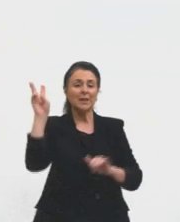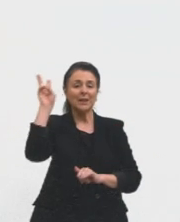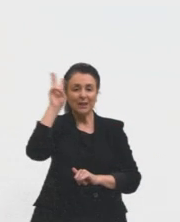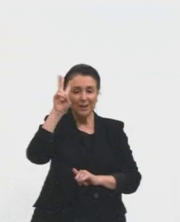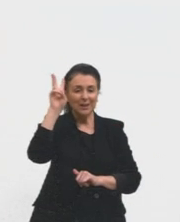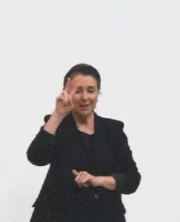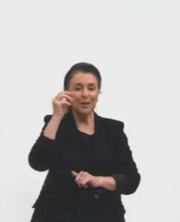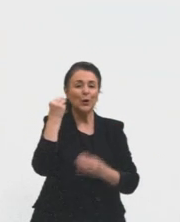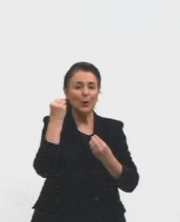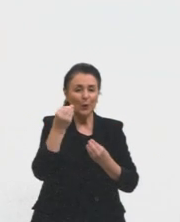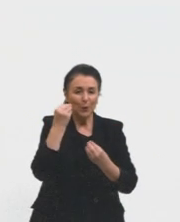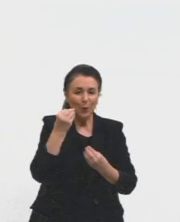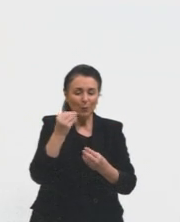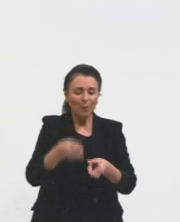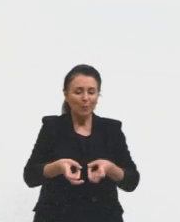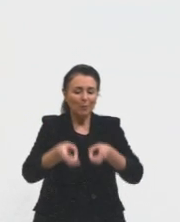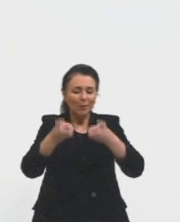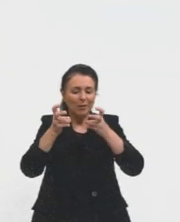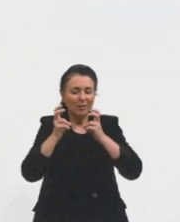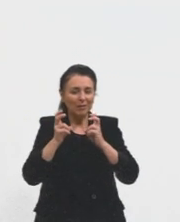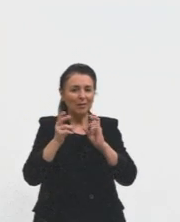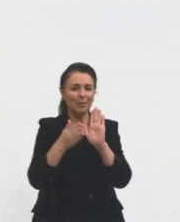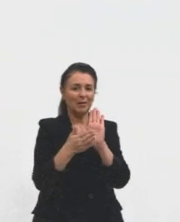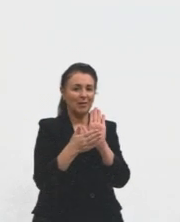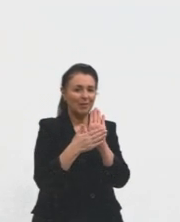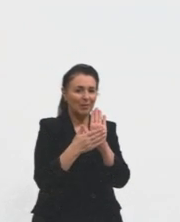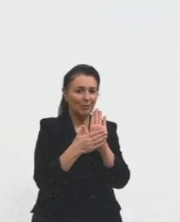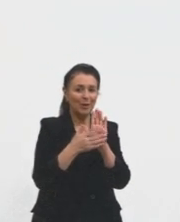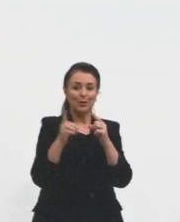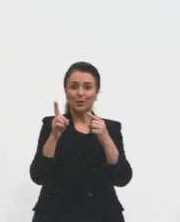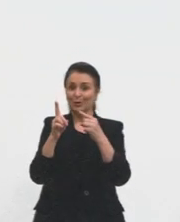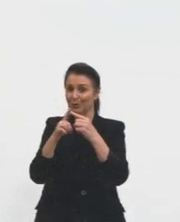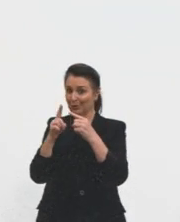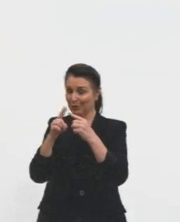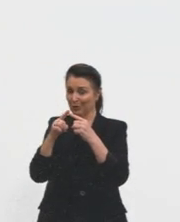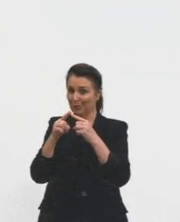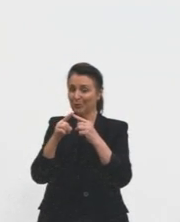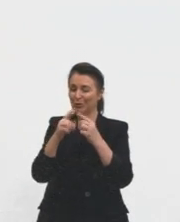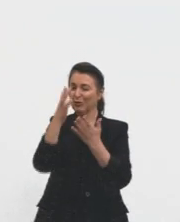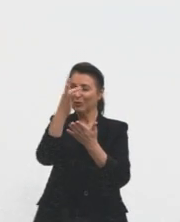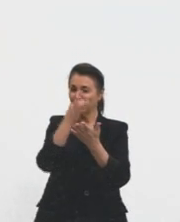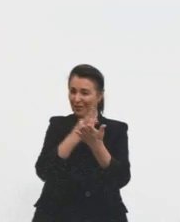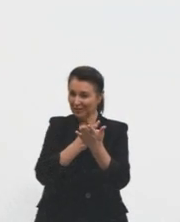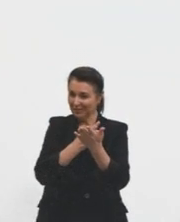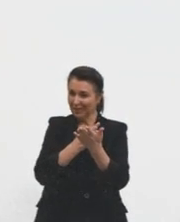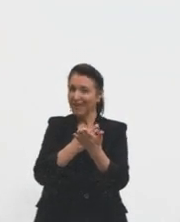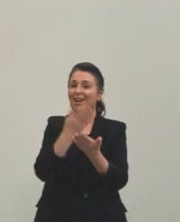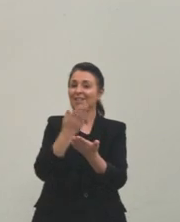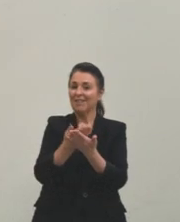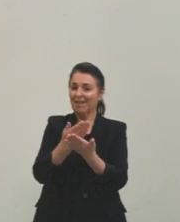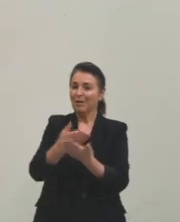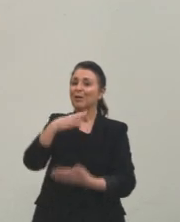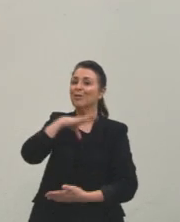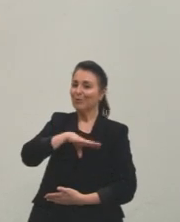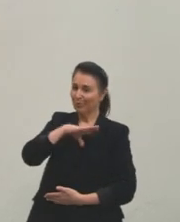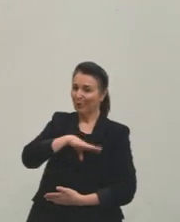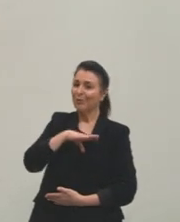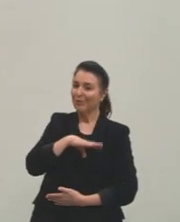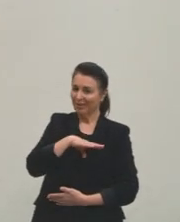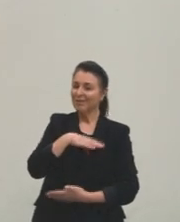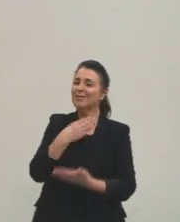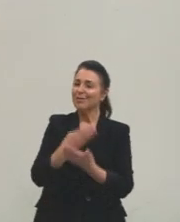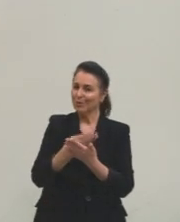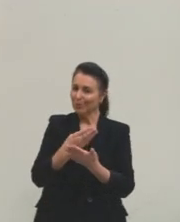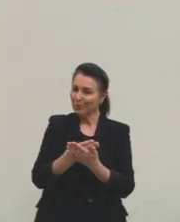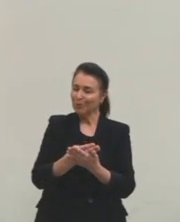identificar esses Quais são as propostas né das tipologias textuais lá na aula de língua portuguesa a lembrar disso que isso vai ajudar